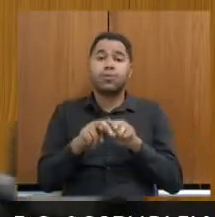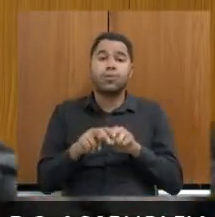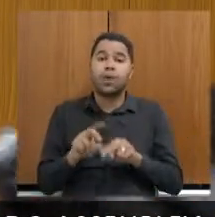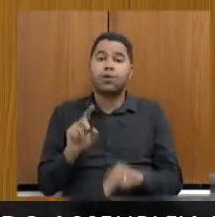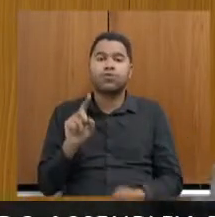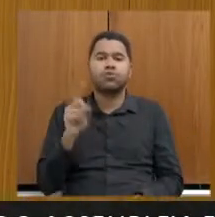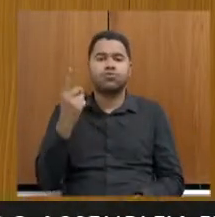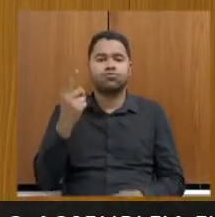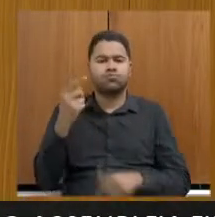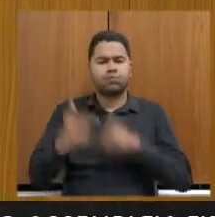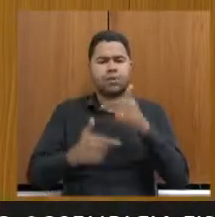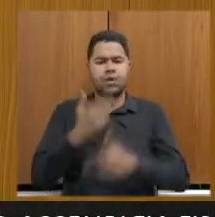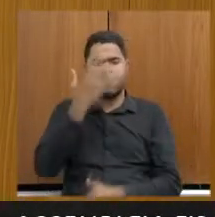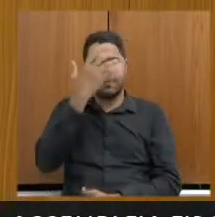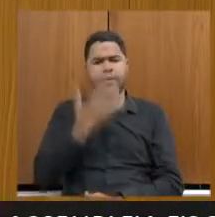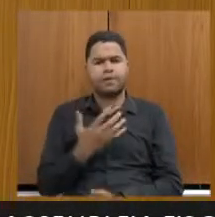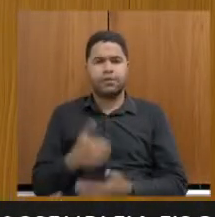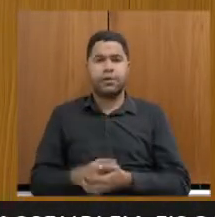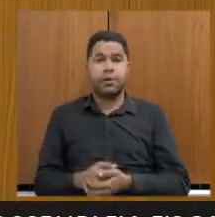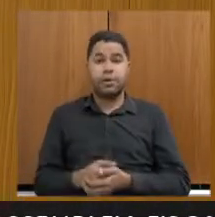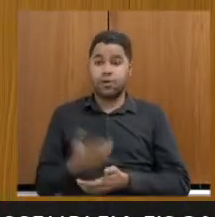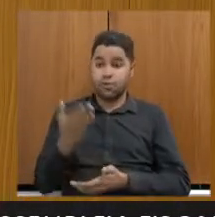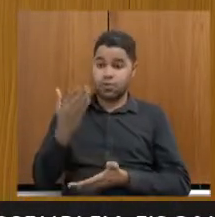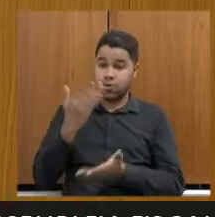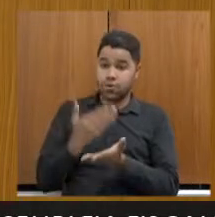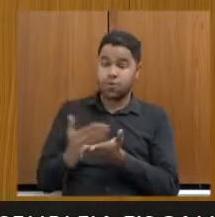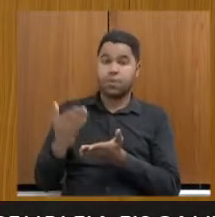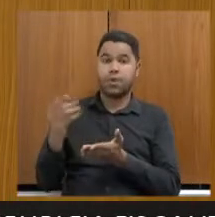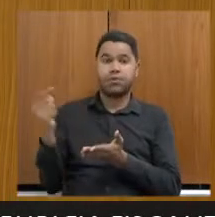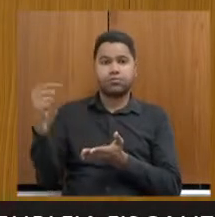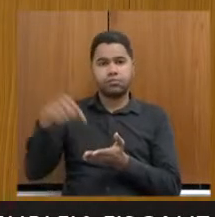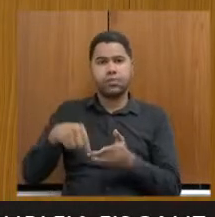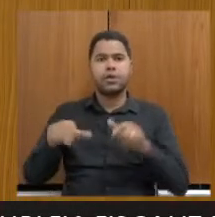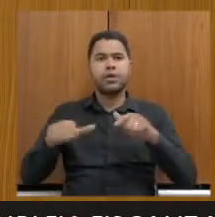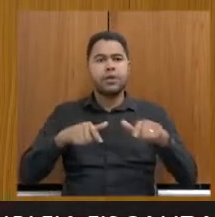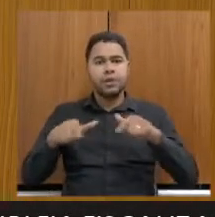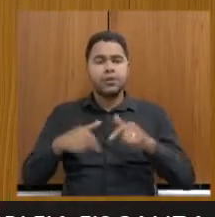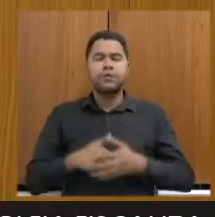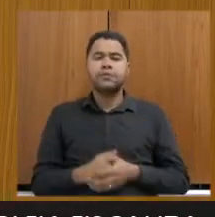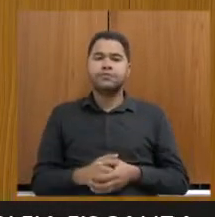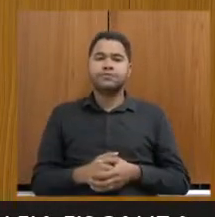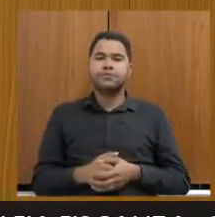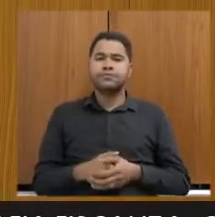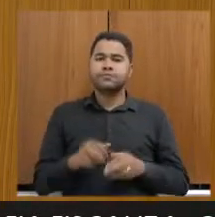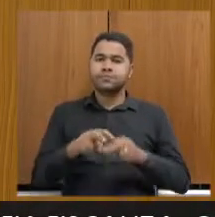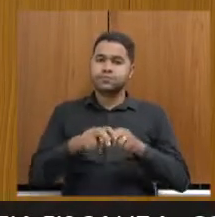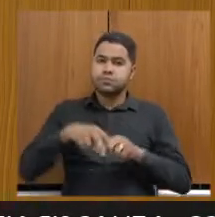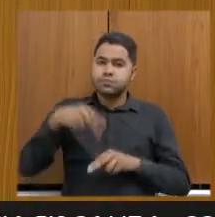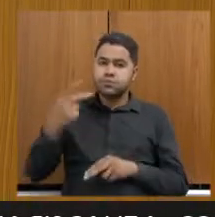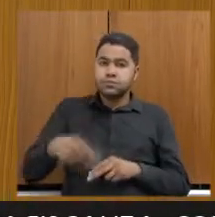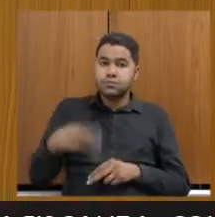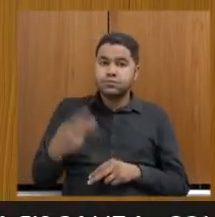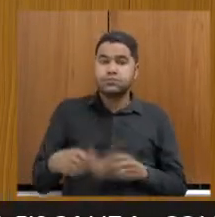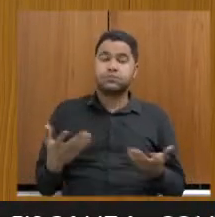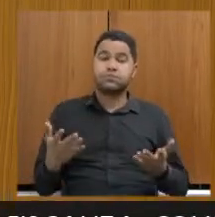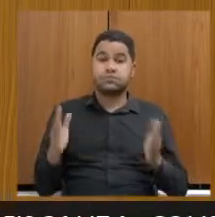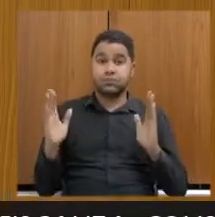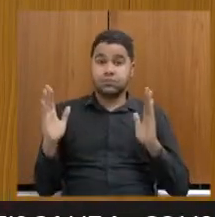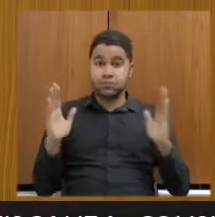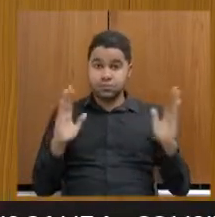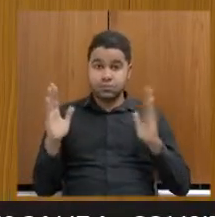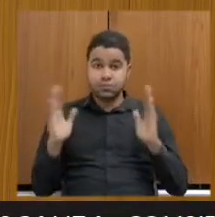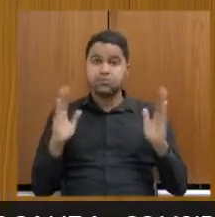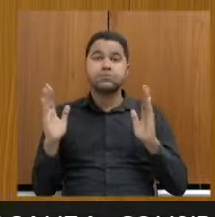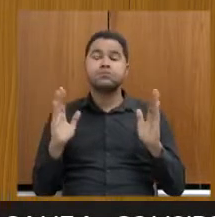séria e a sua vinda não é que foi o até um pouco provocada por essa casa aqui no